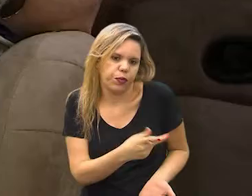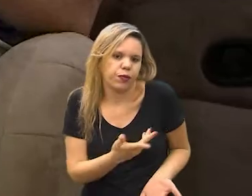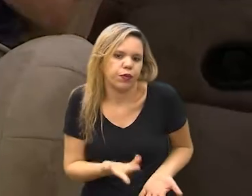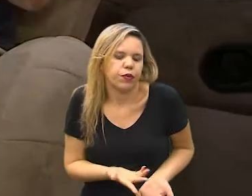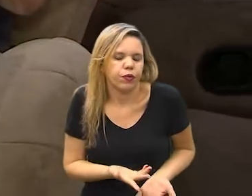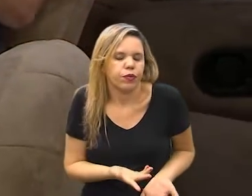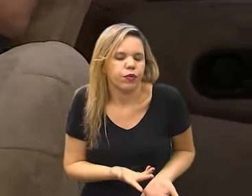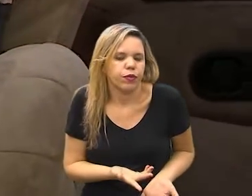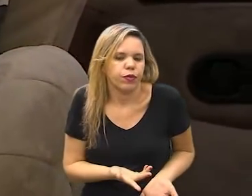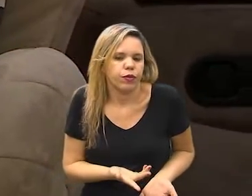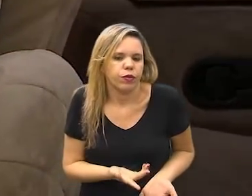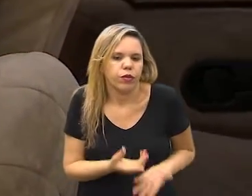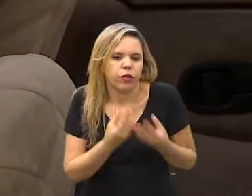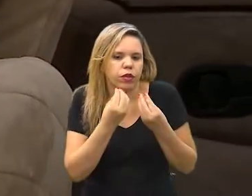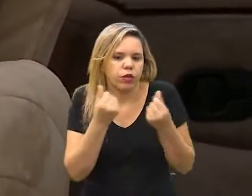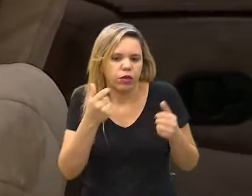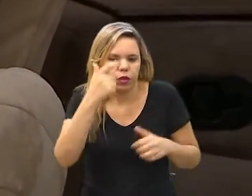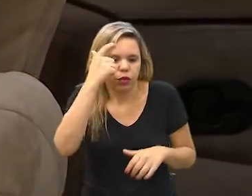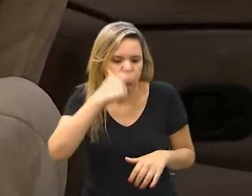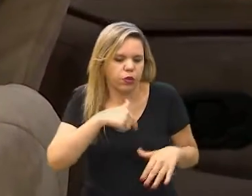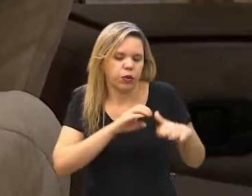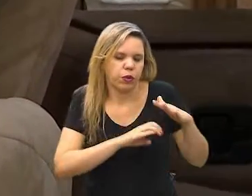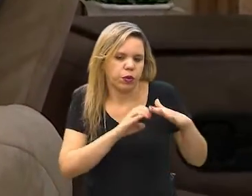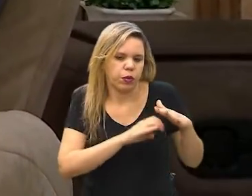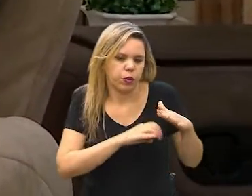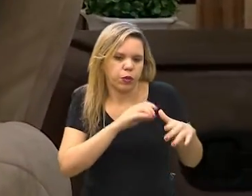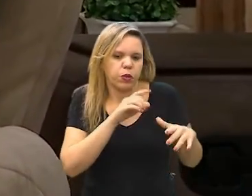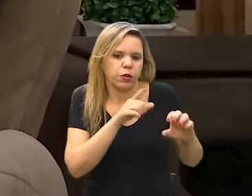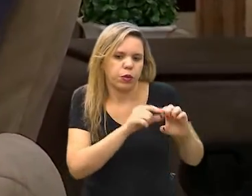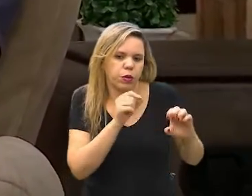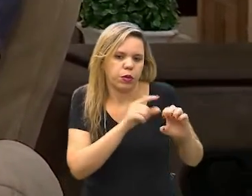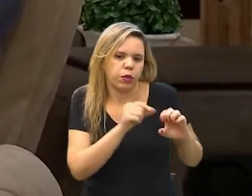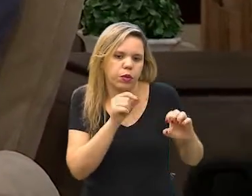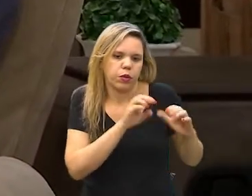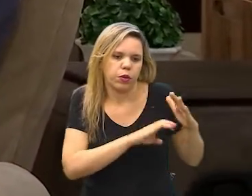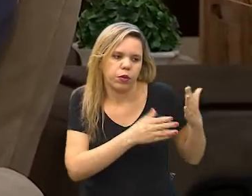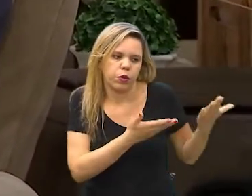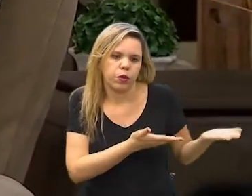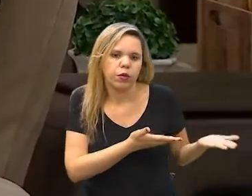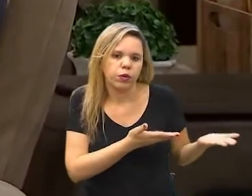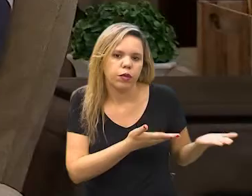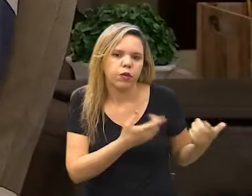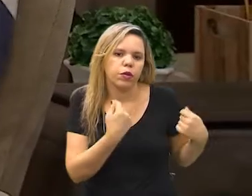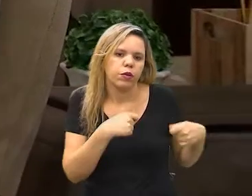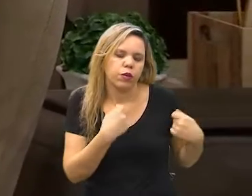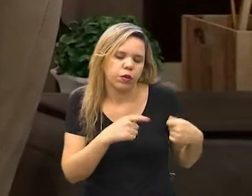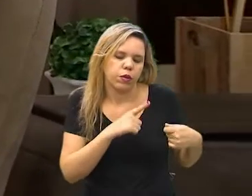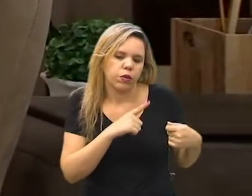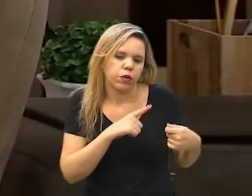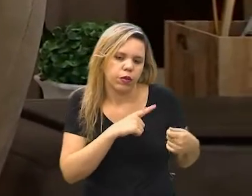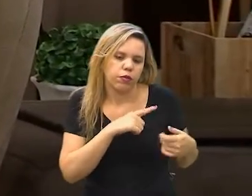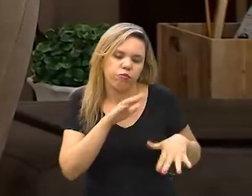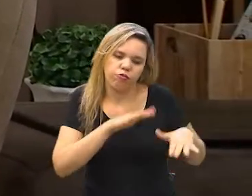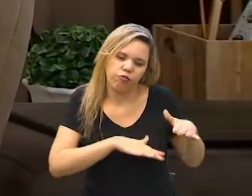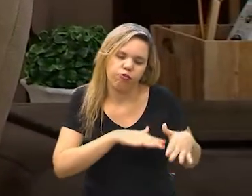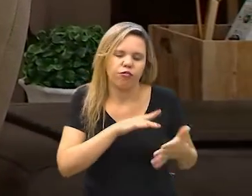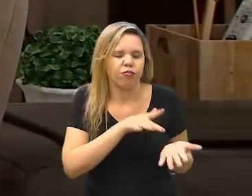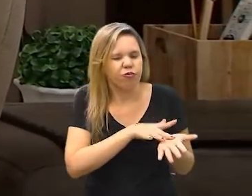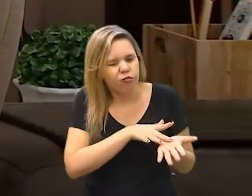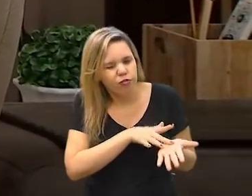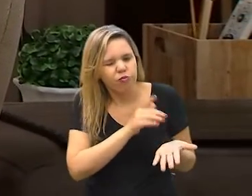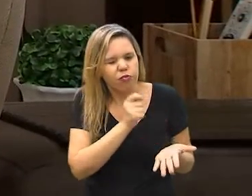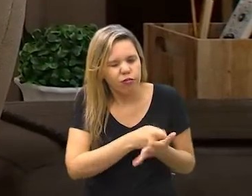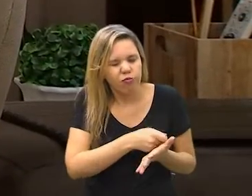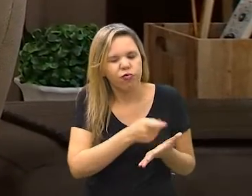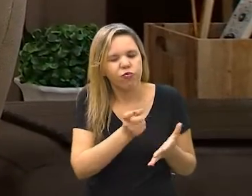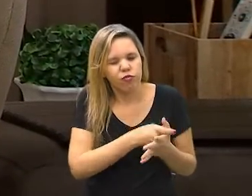funcionário. Então, na qualidade de pessoa jurídica, enquanto empreendedor, enquanto empresa, precisa ter esse faz de conta. E